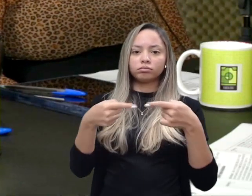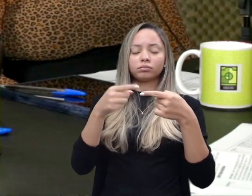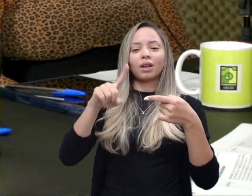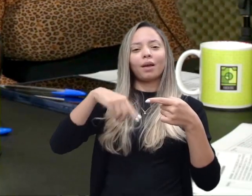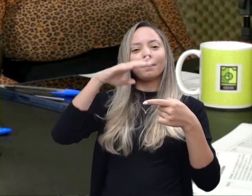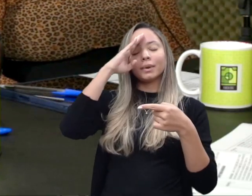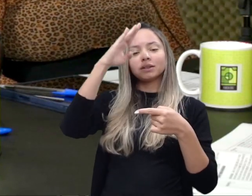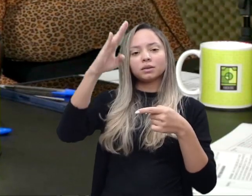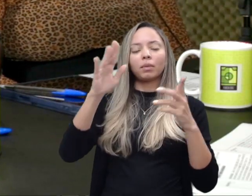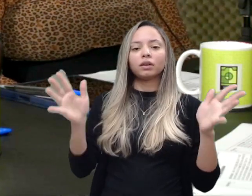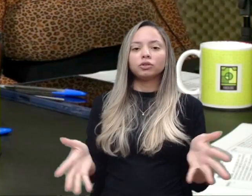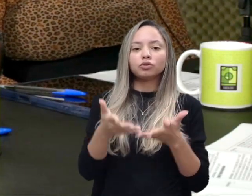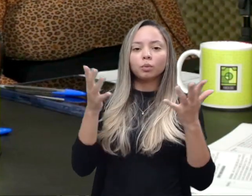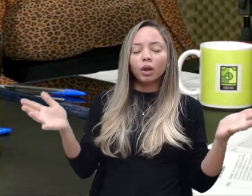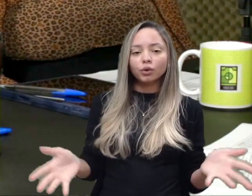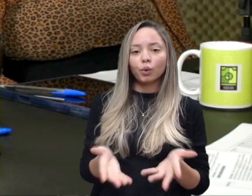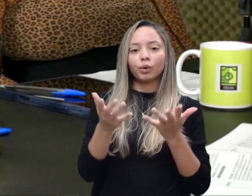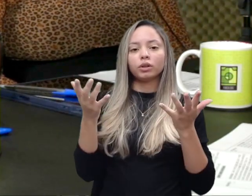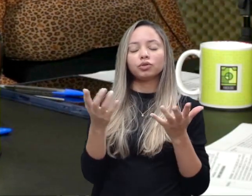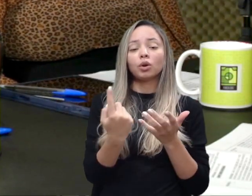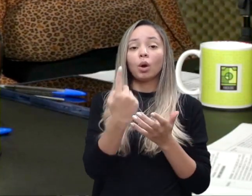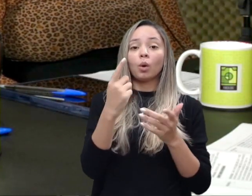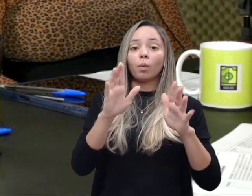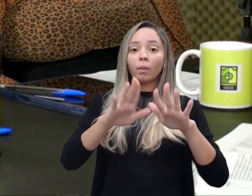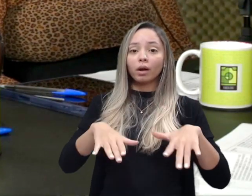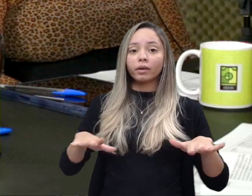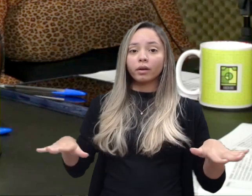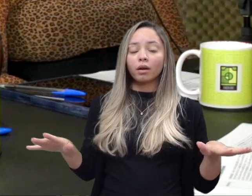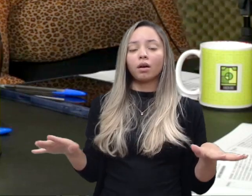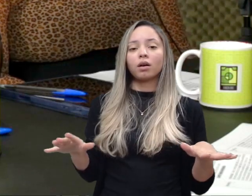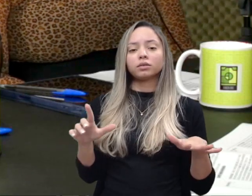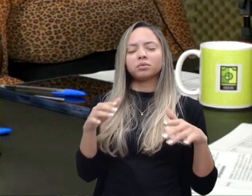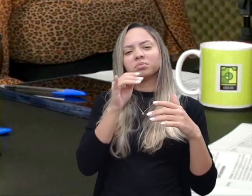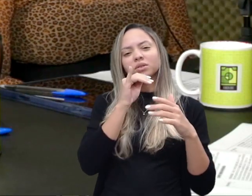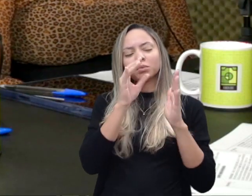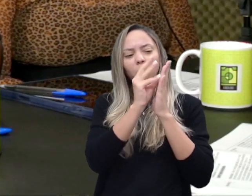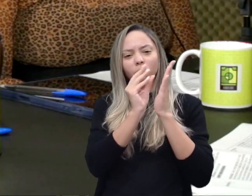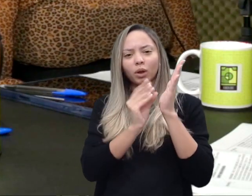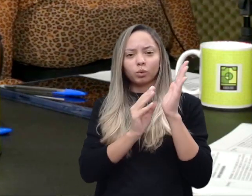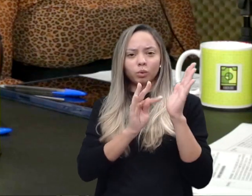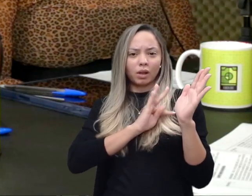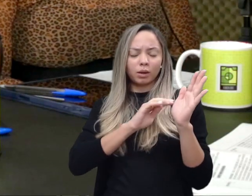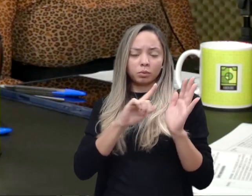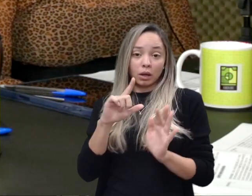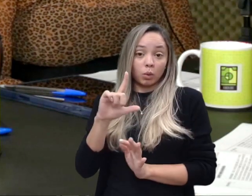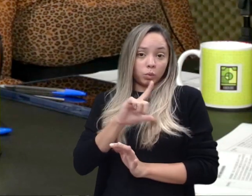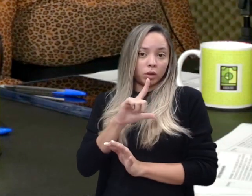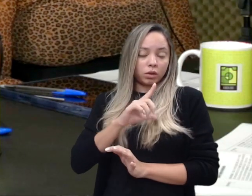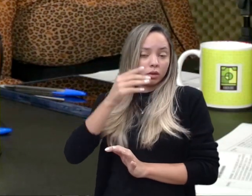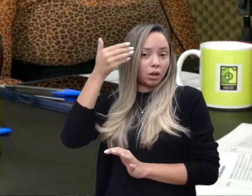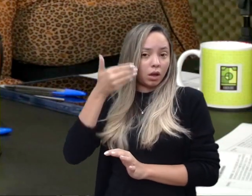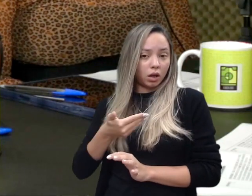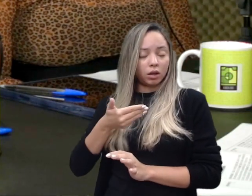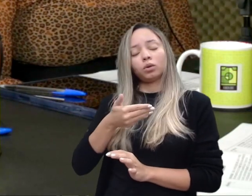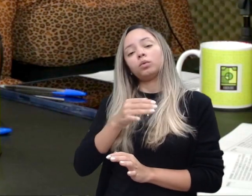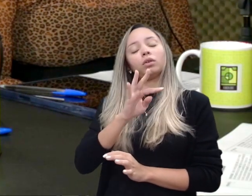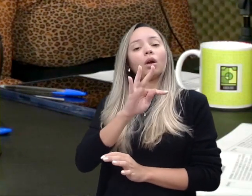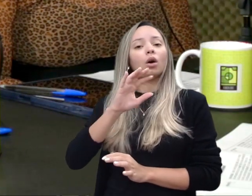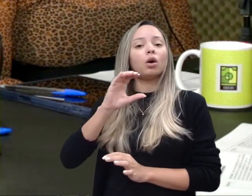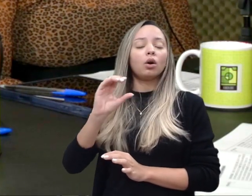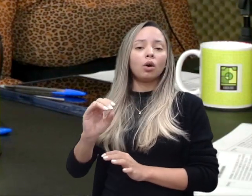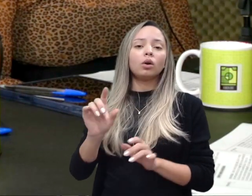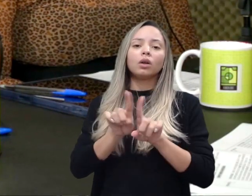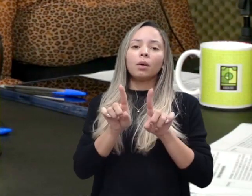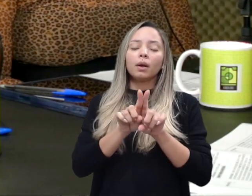principais estimuladores, né? Uma criança, por mais conteúdo técnico que eu tenha, enquanto terapeuta ocupacional ou enquanto professora, por